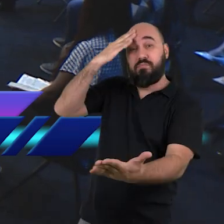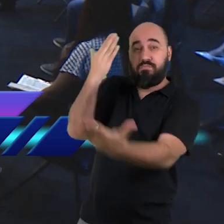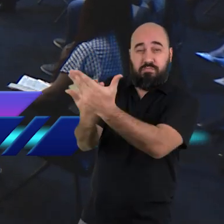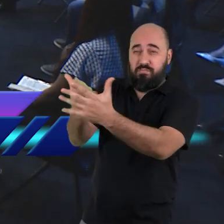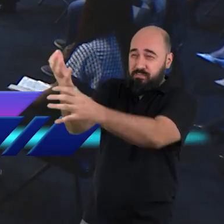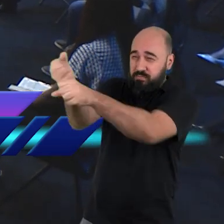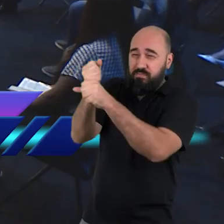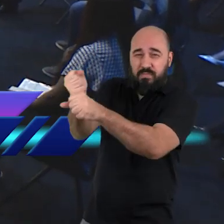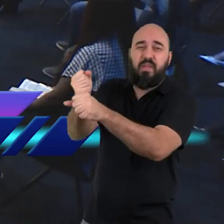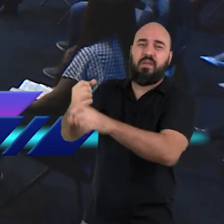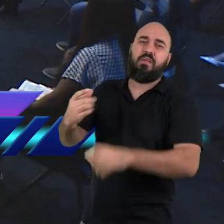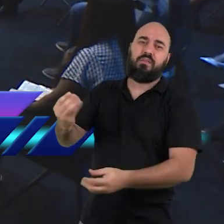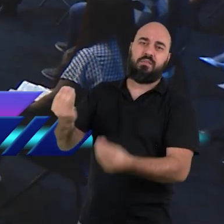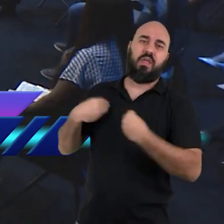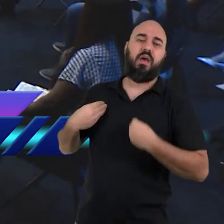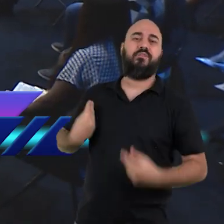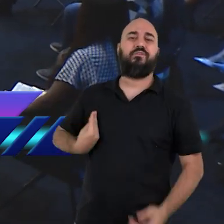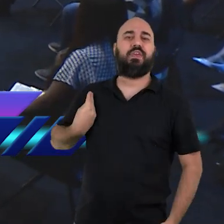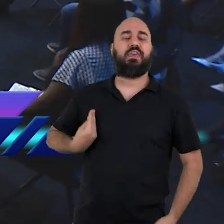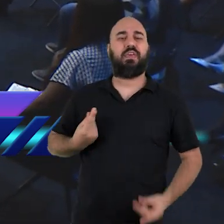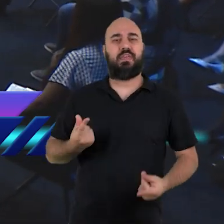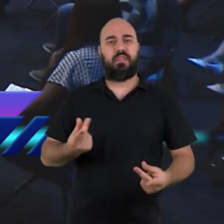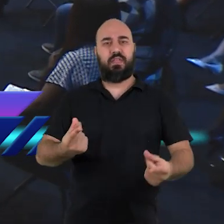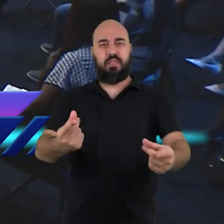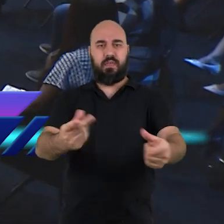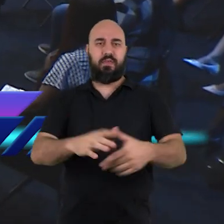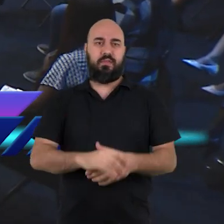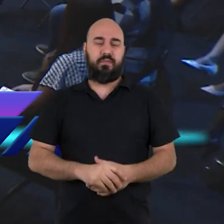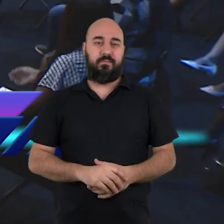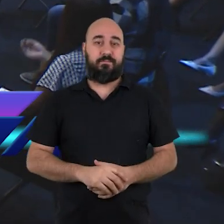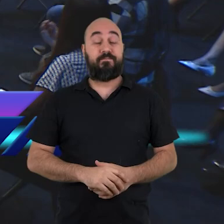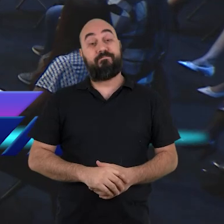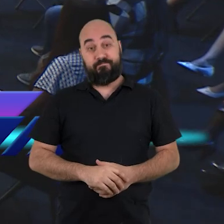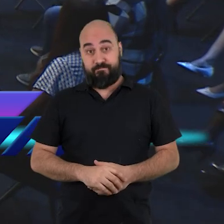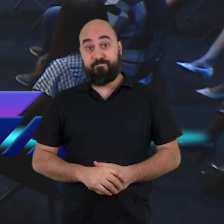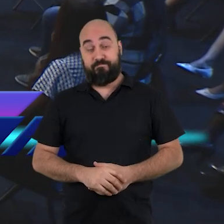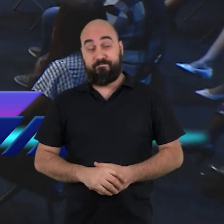Que o ser humano deveria morrer pelos seus pecados.